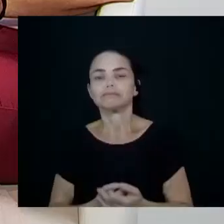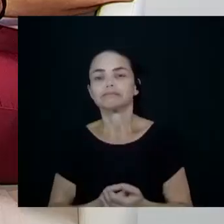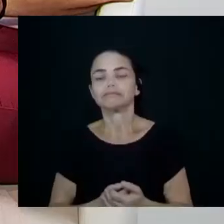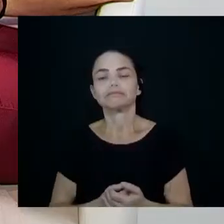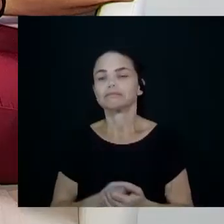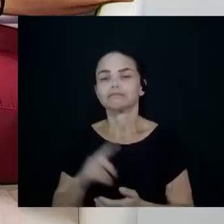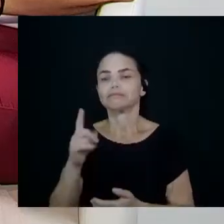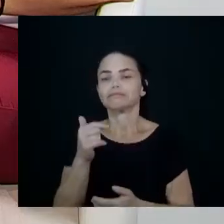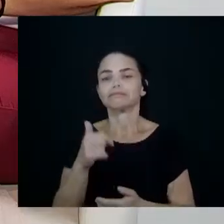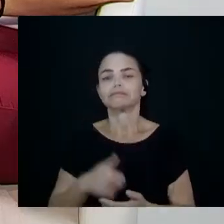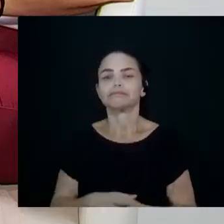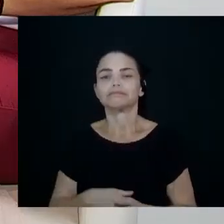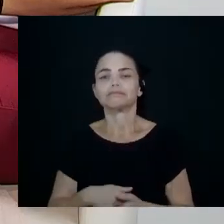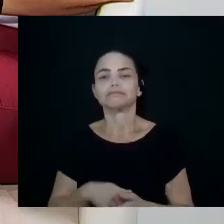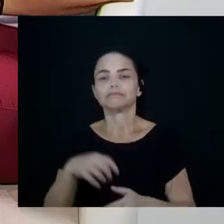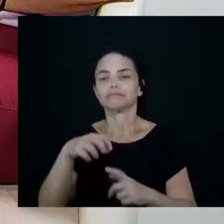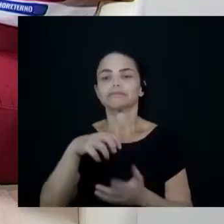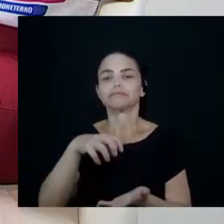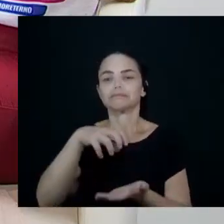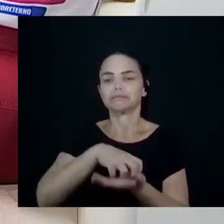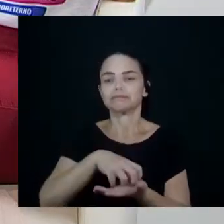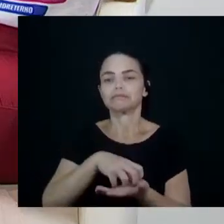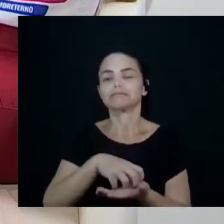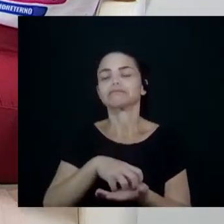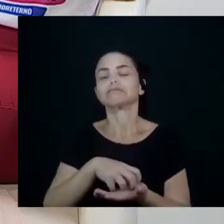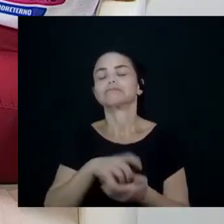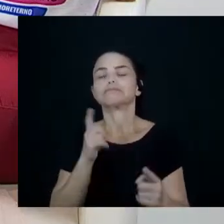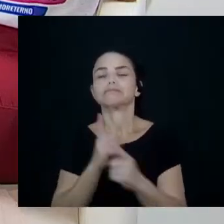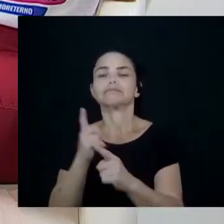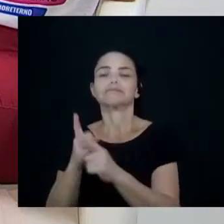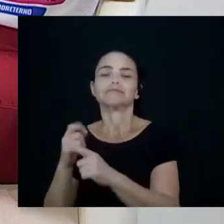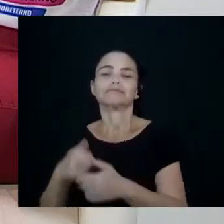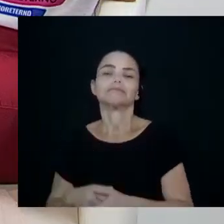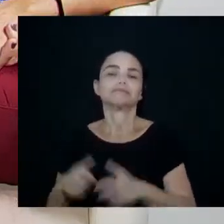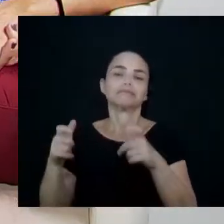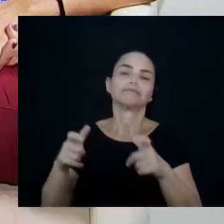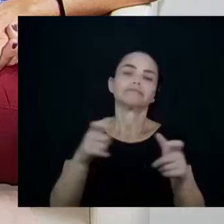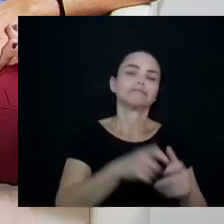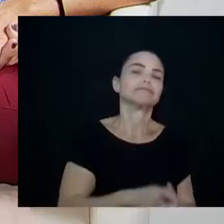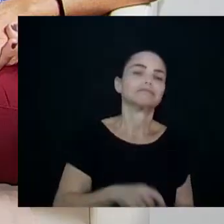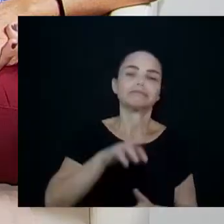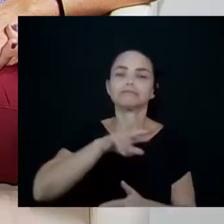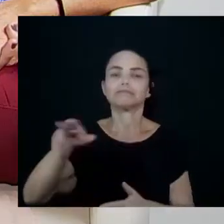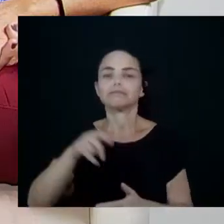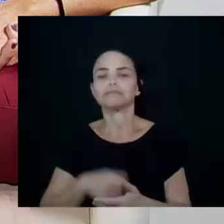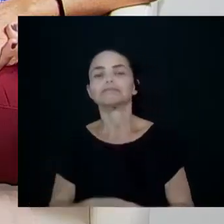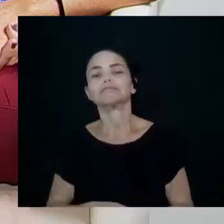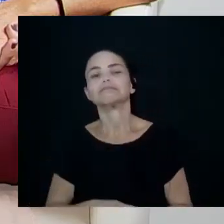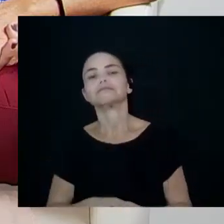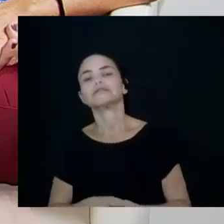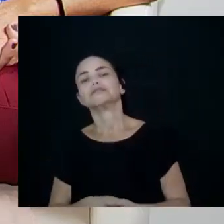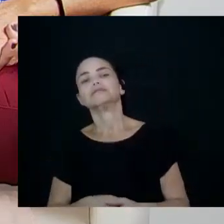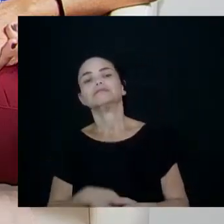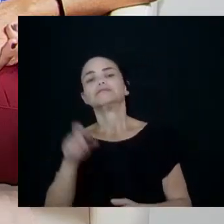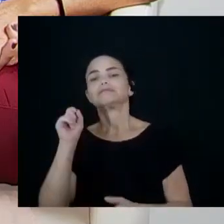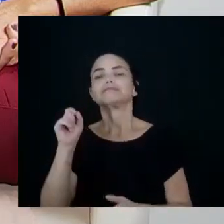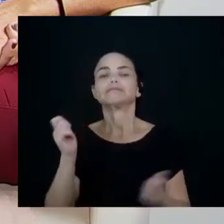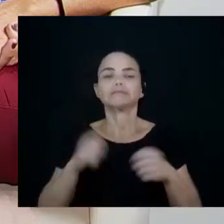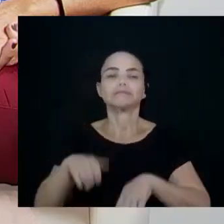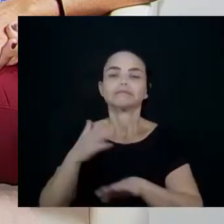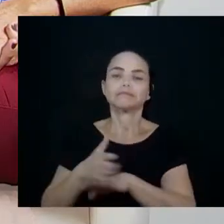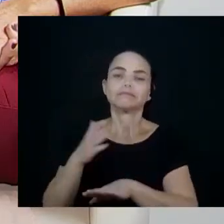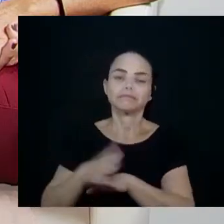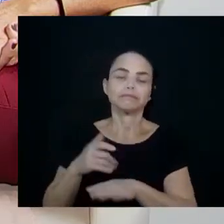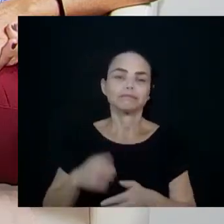sede. Não tem uma sede fixa. E esses encontros a gente faz cada vez num lugar diferente. Priscila, mas aí me conta, quem pode